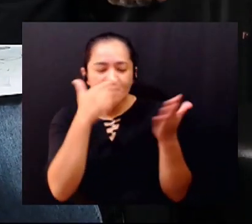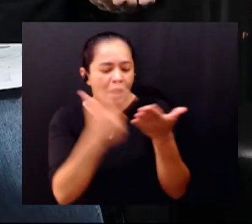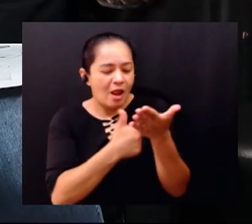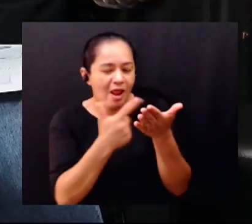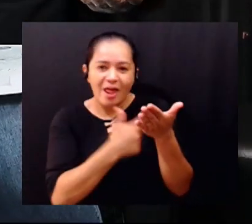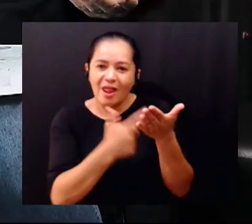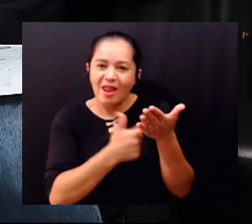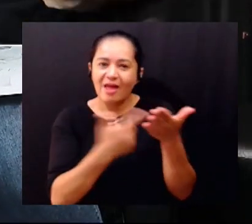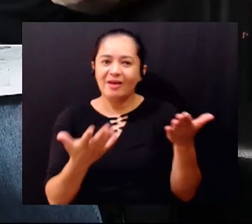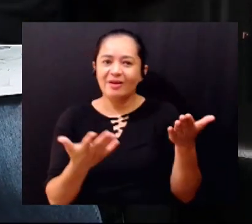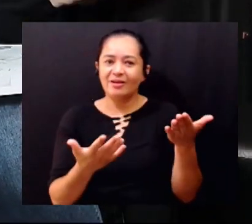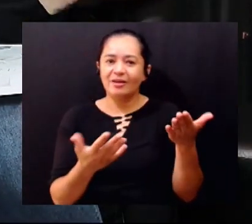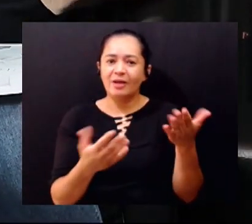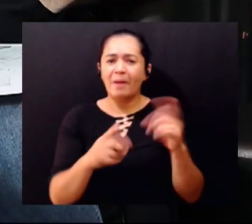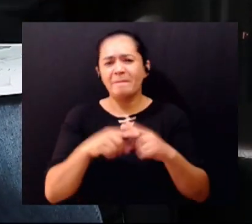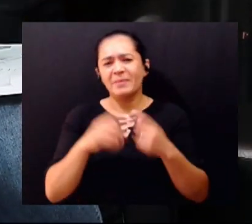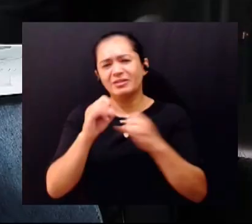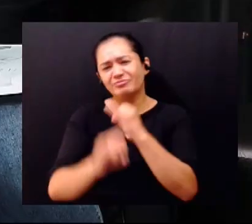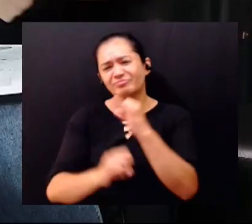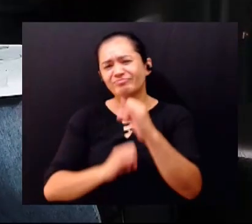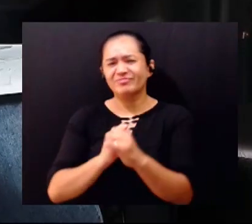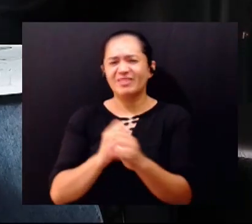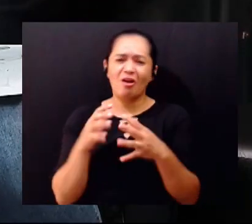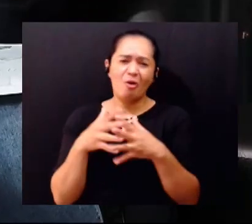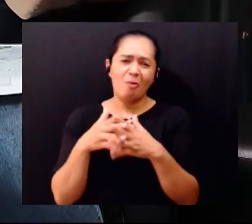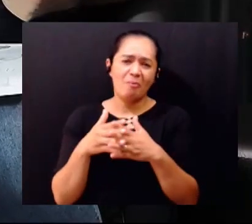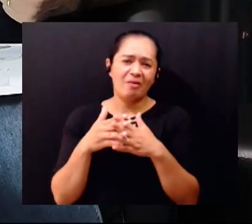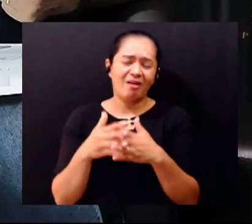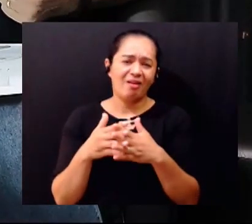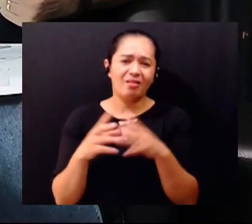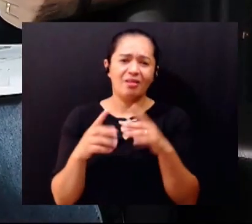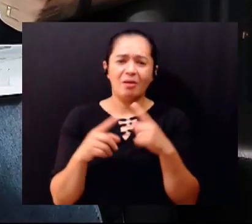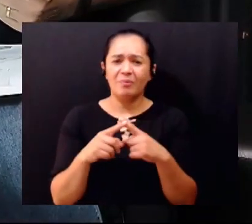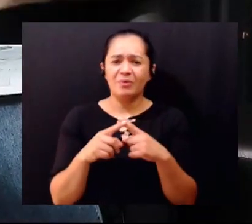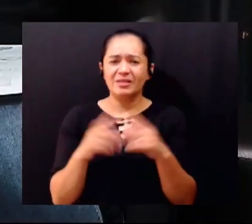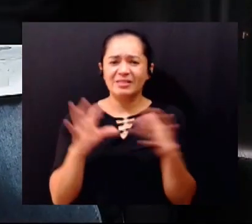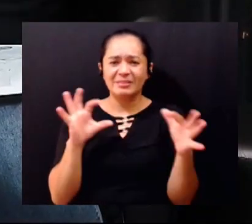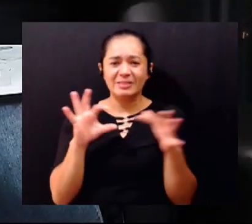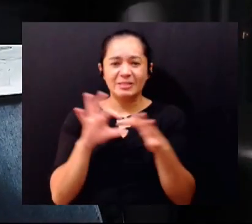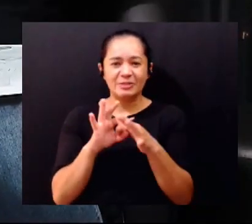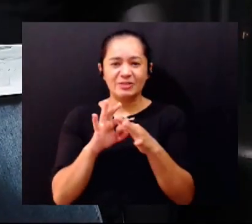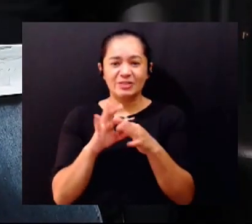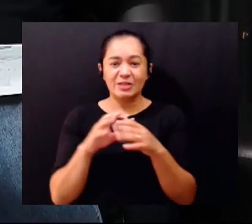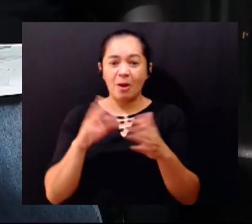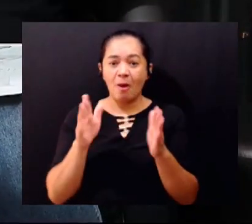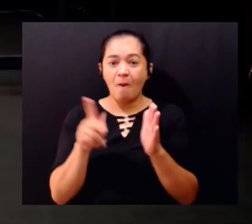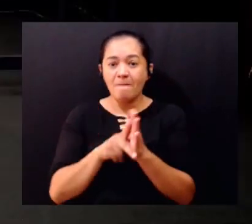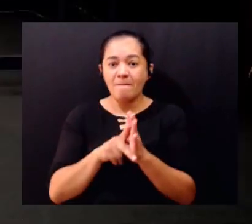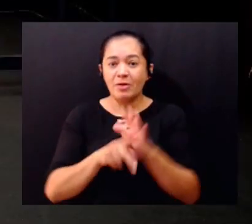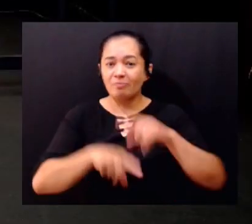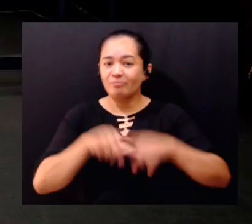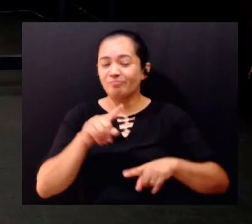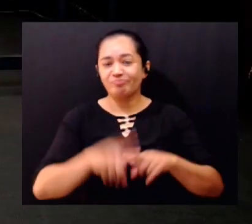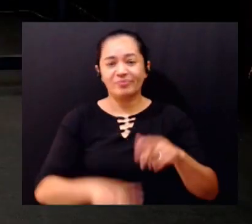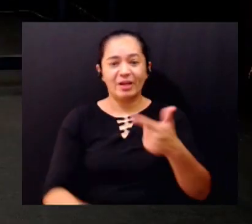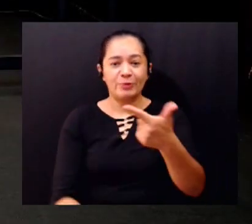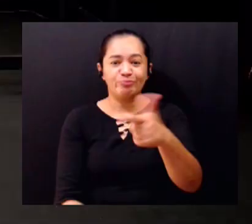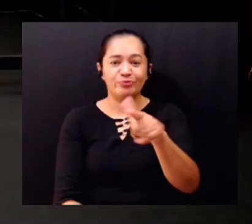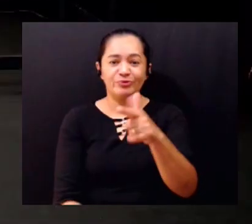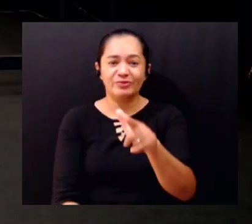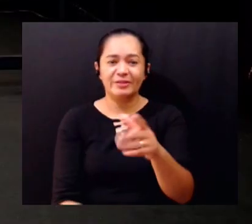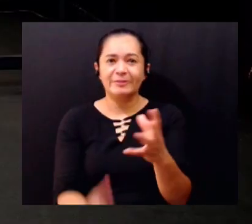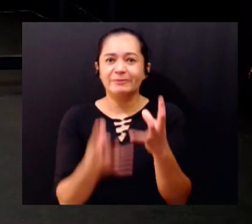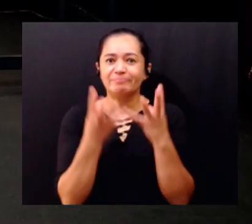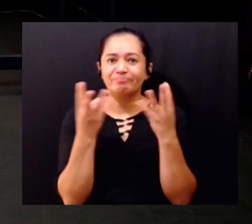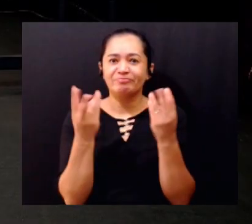digital é complicado, né? Você não tem essa conexão com o material, né? Sim. Então, eu acho Fica muito mecânico, não eu é?